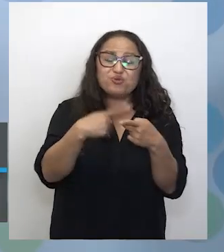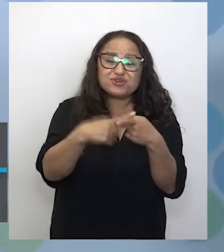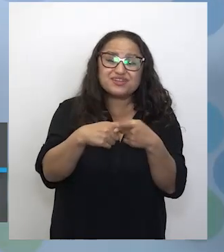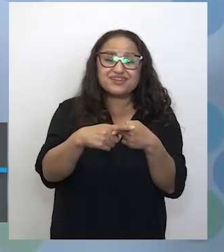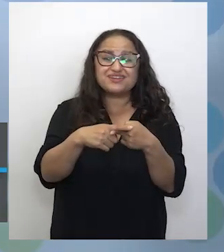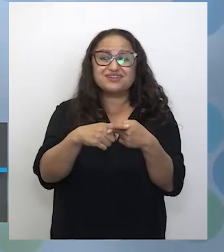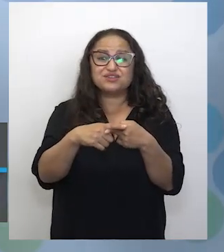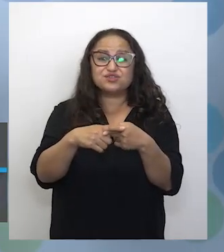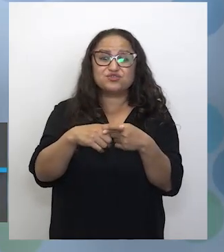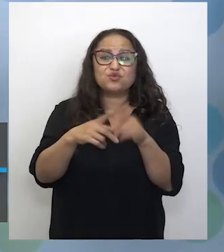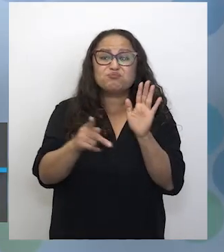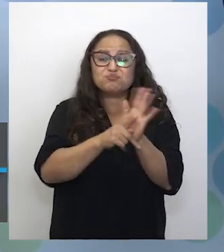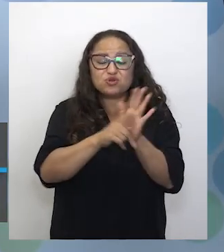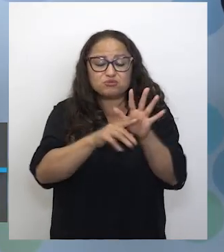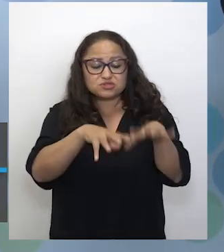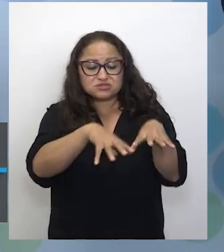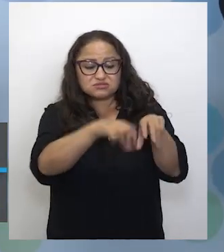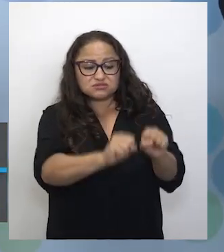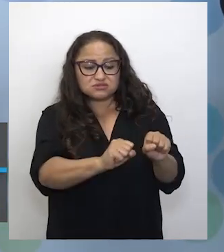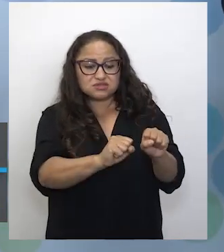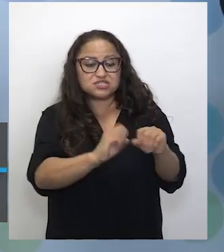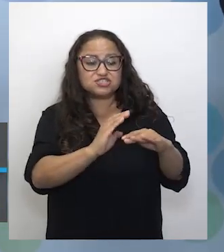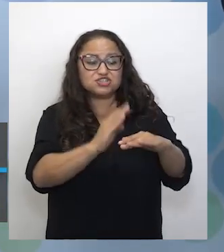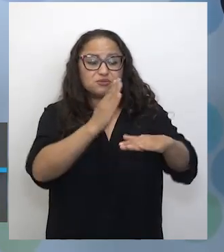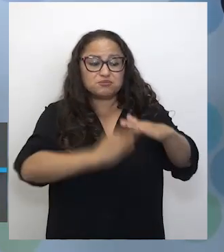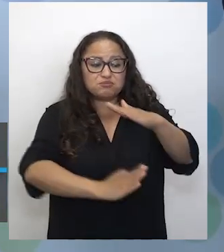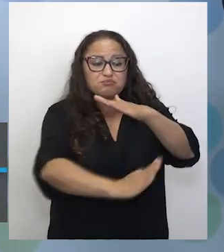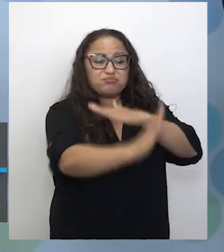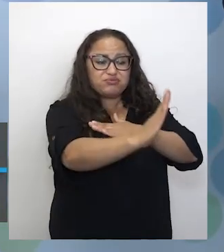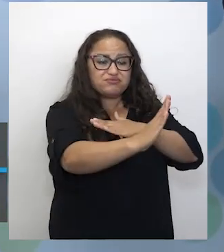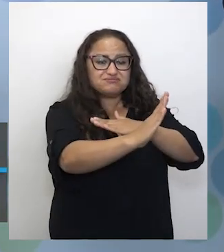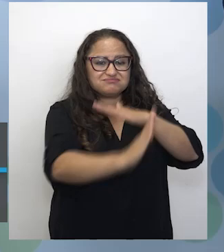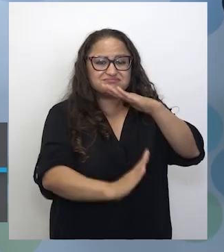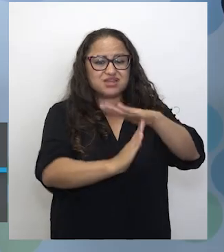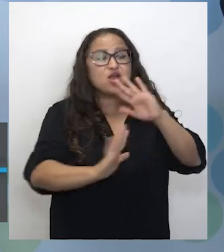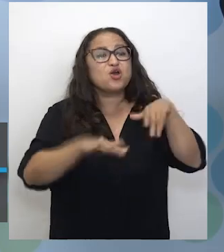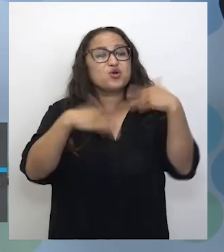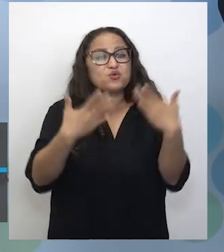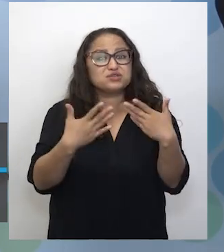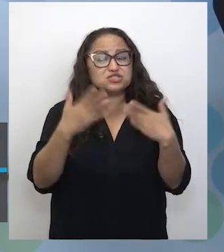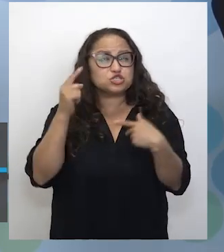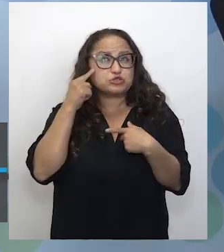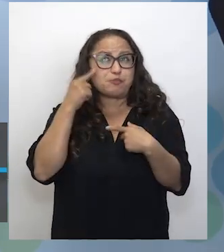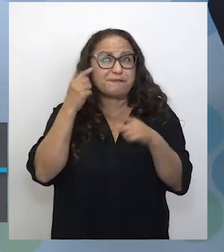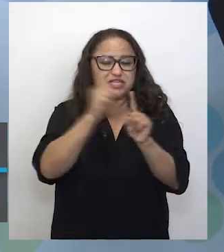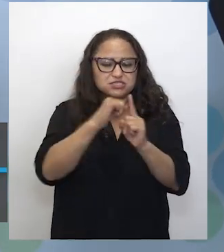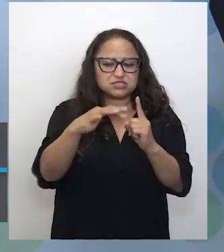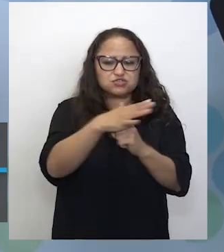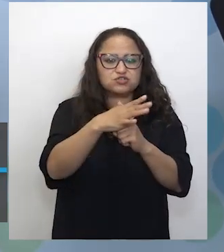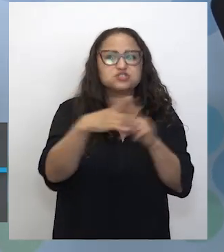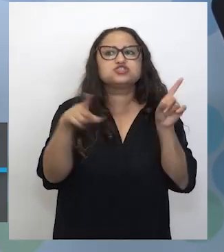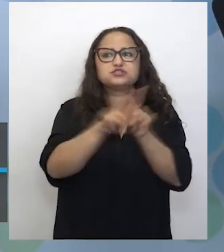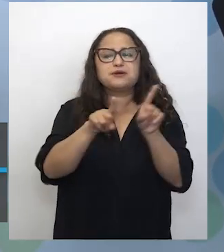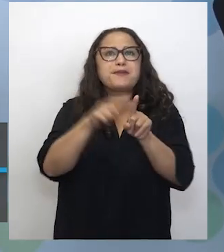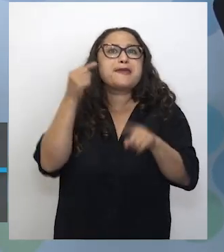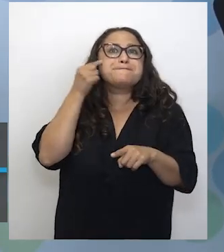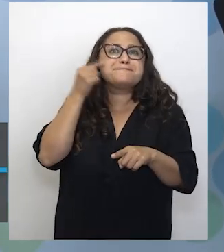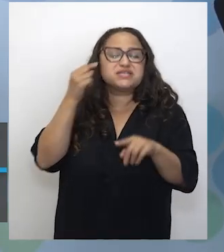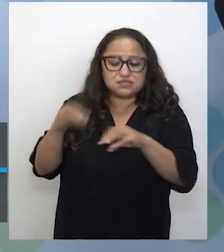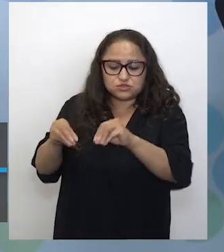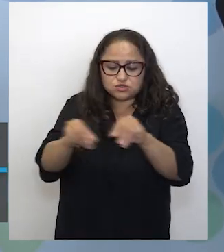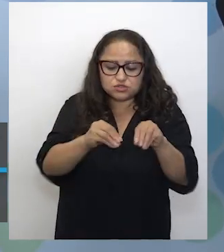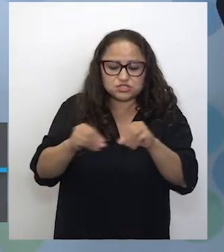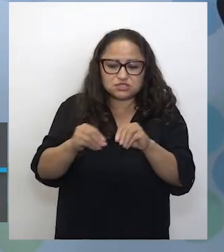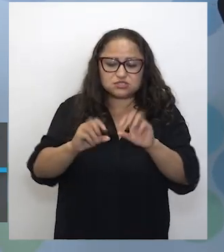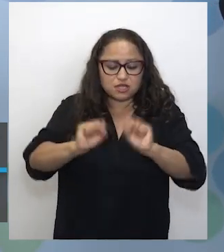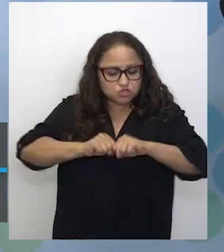apropriação e de atravessar as fronteiras. Quando a gente pensa na sociologia e pensa nessa questão do território associado a uma relação